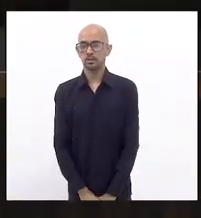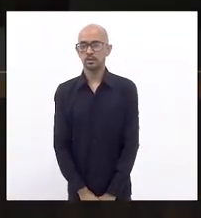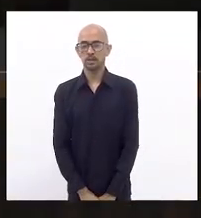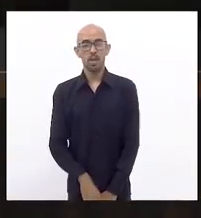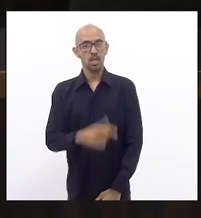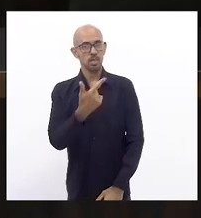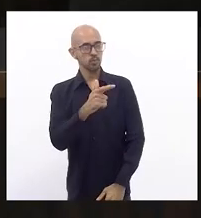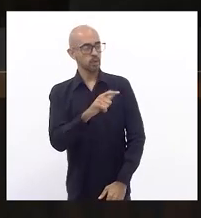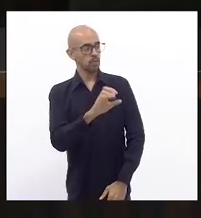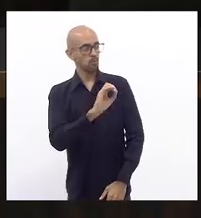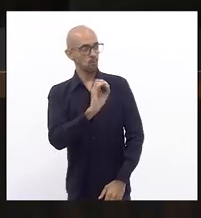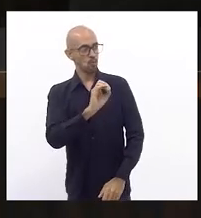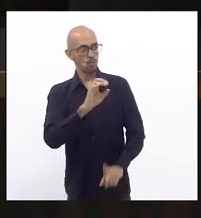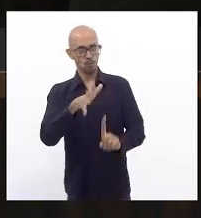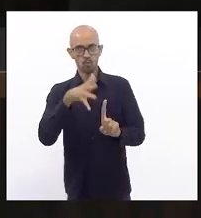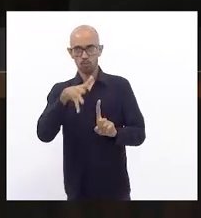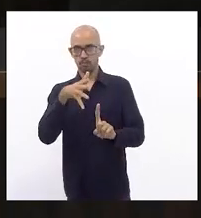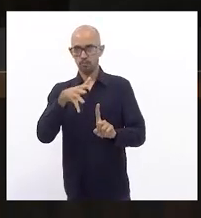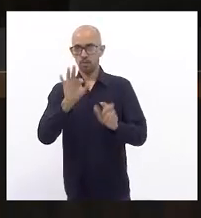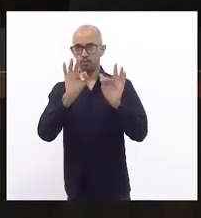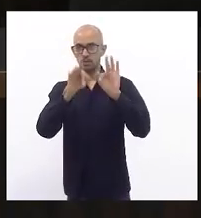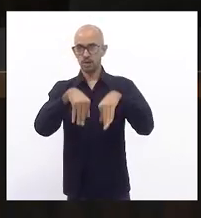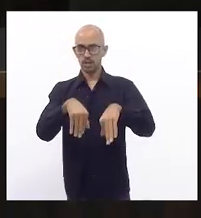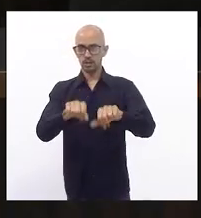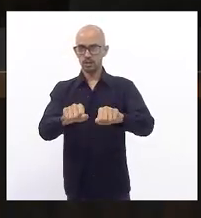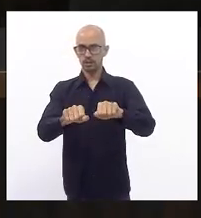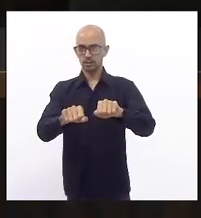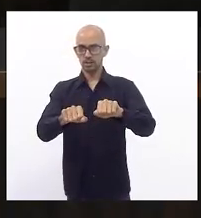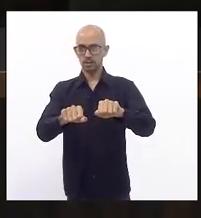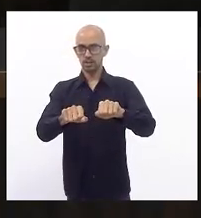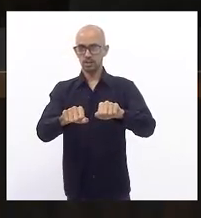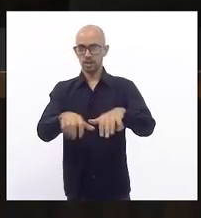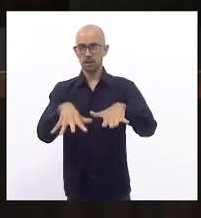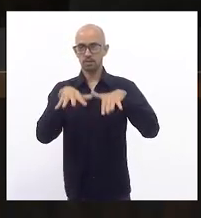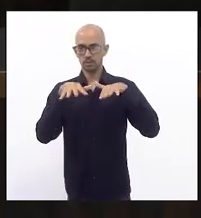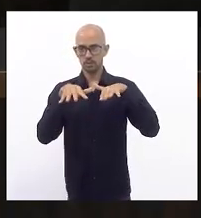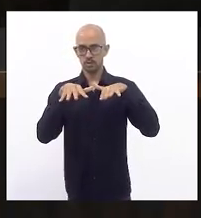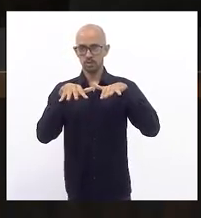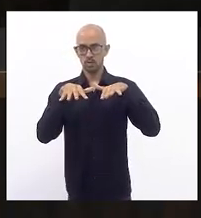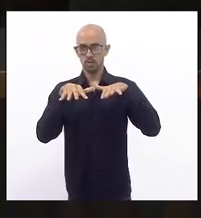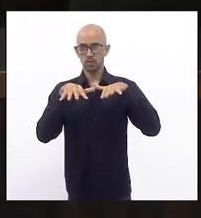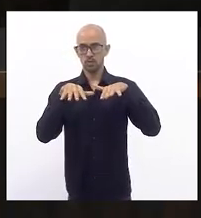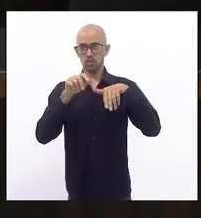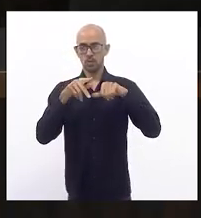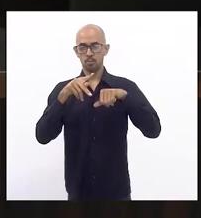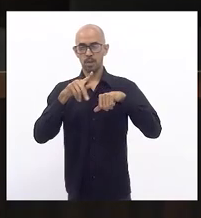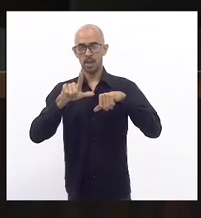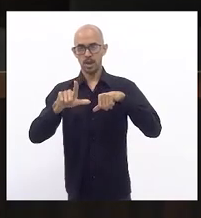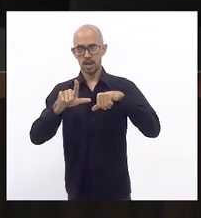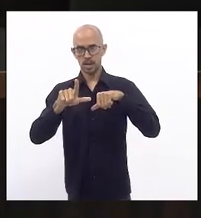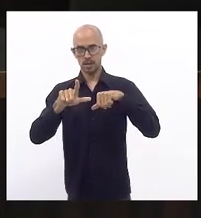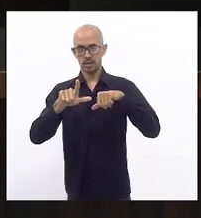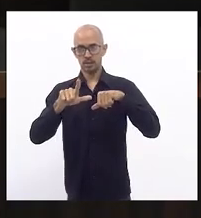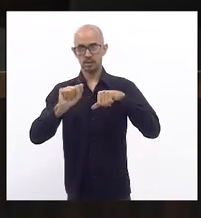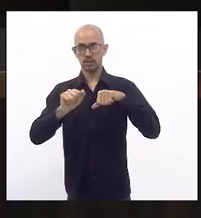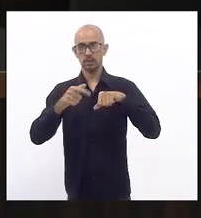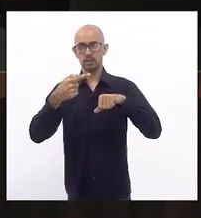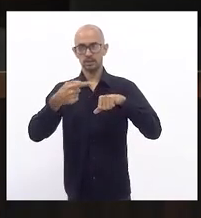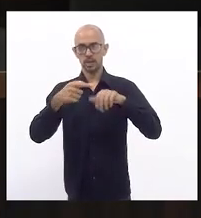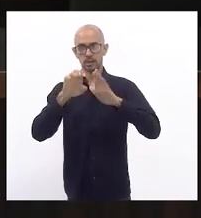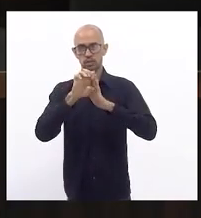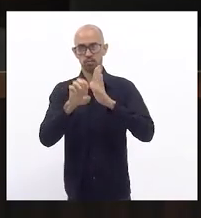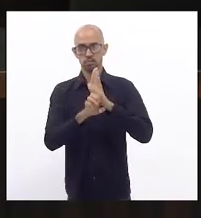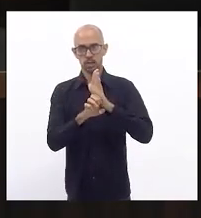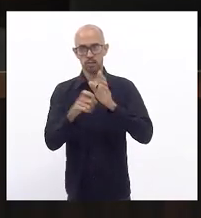Não havendo mais oradores inscritos, está encerrada a presente sessão. O projeto recebeu 7 emendas